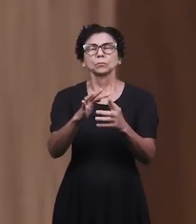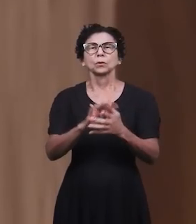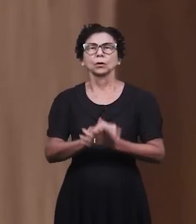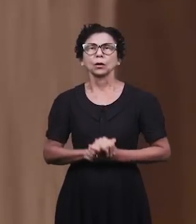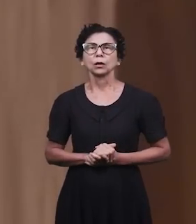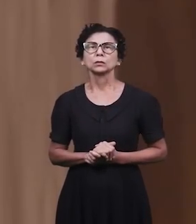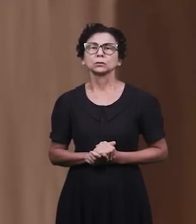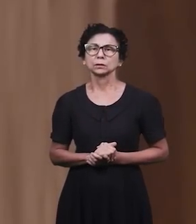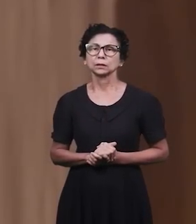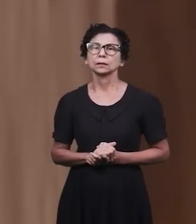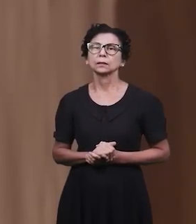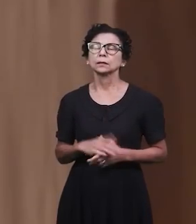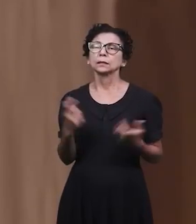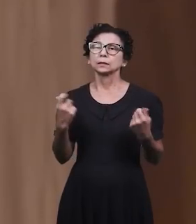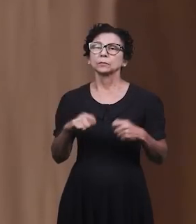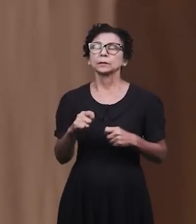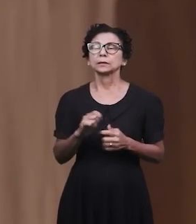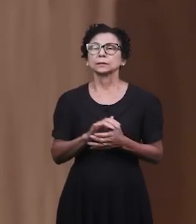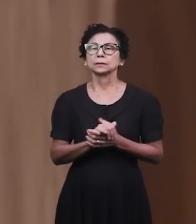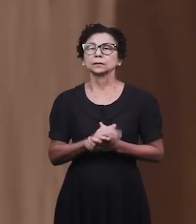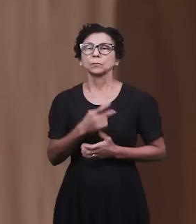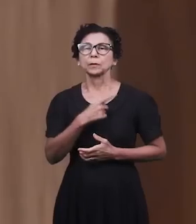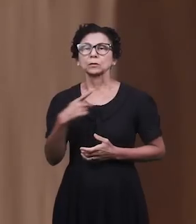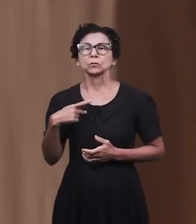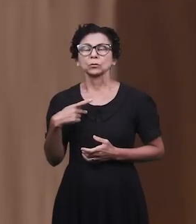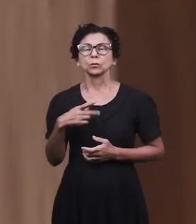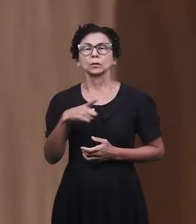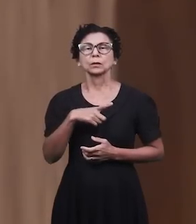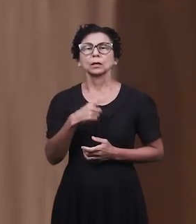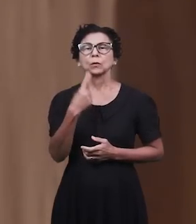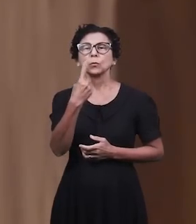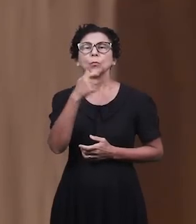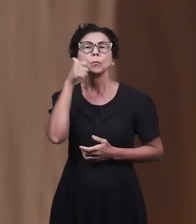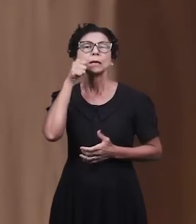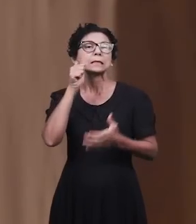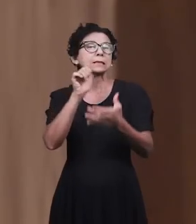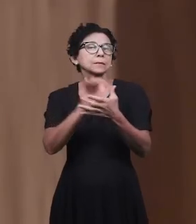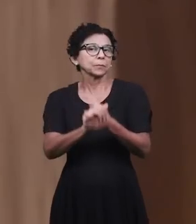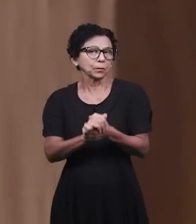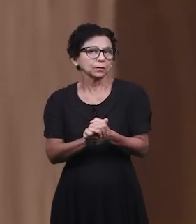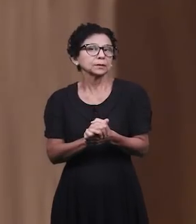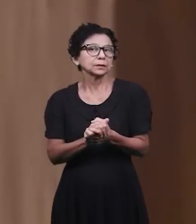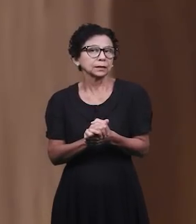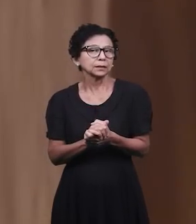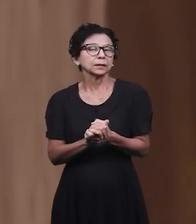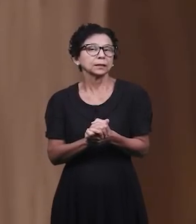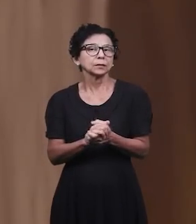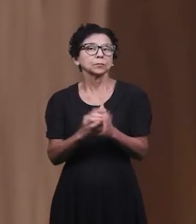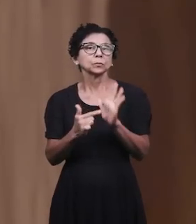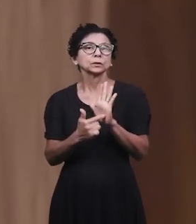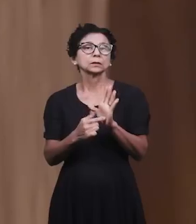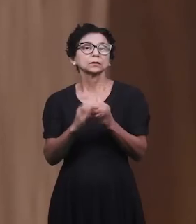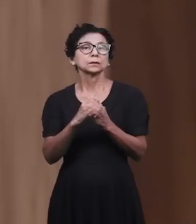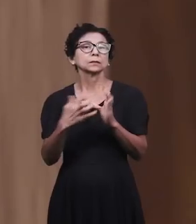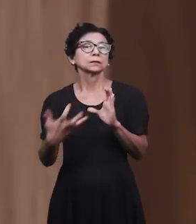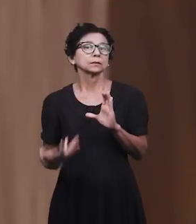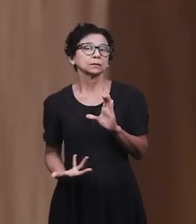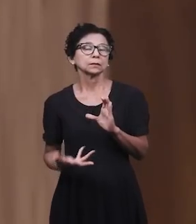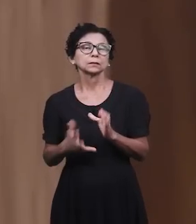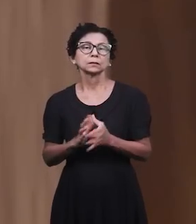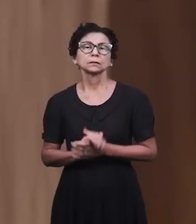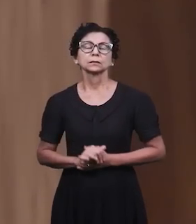uma só mulher, e fala, então a referência se fala então ali, caracterizando ali que o homem, ele seria aquele